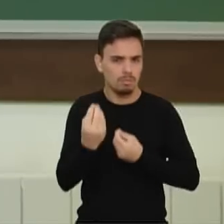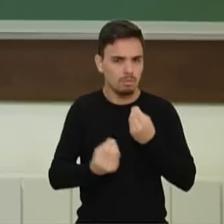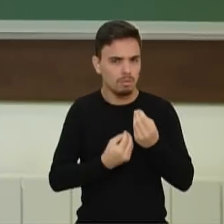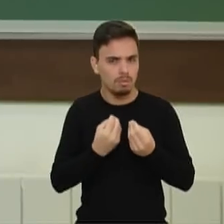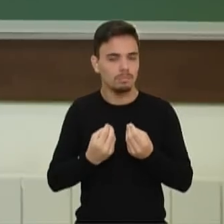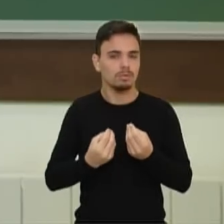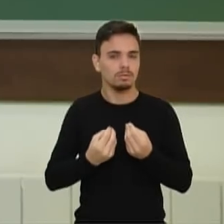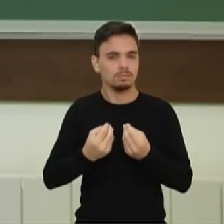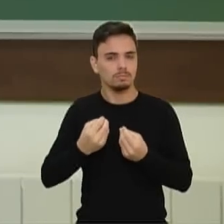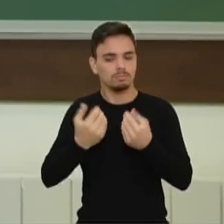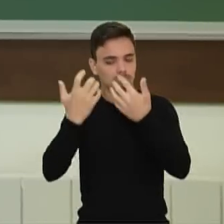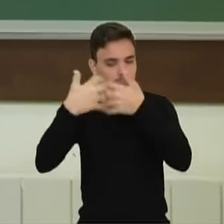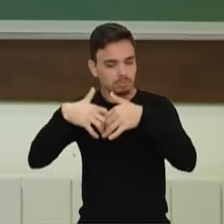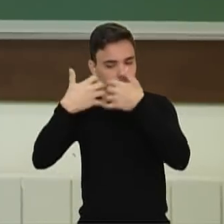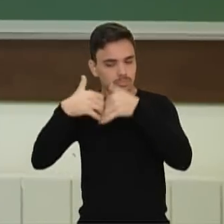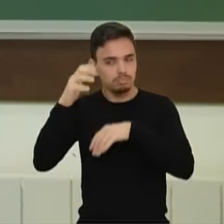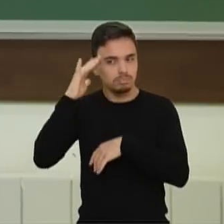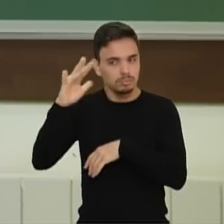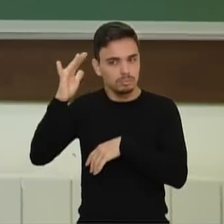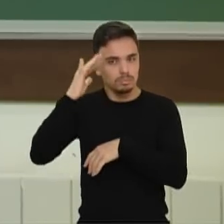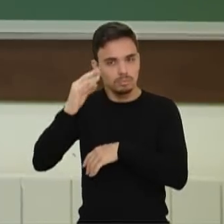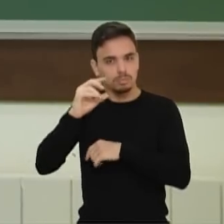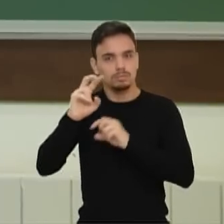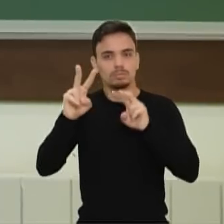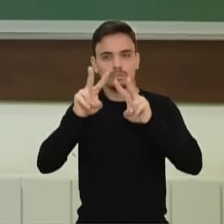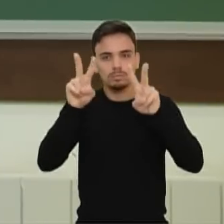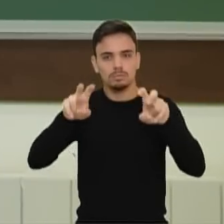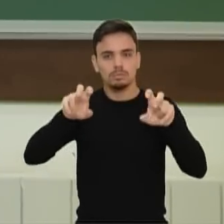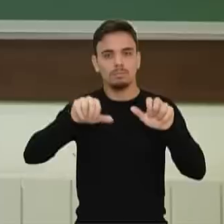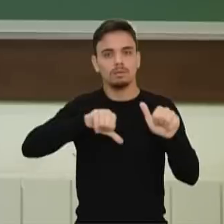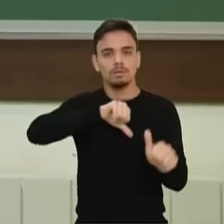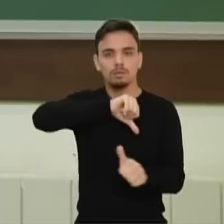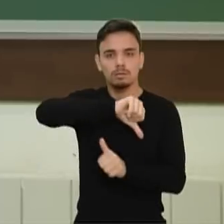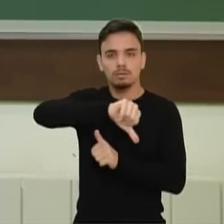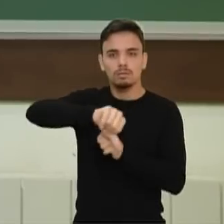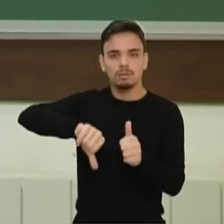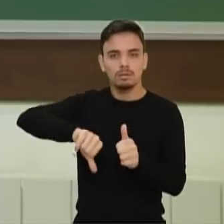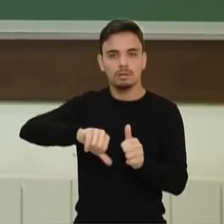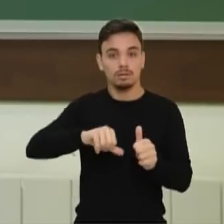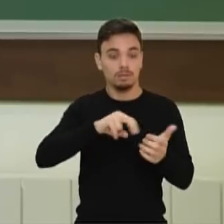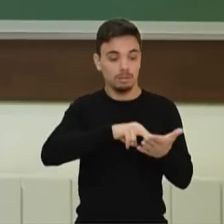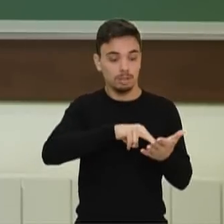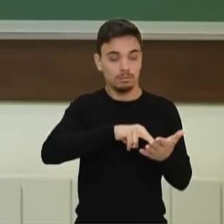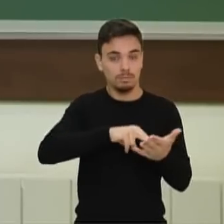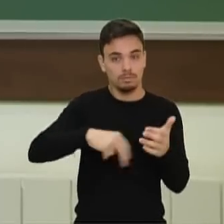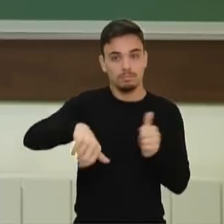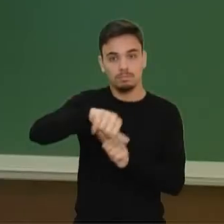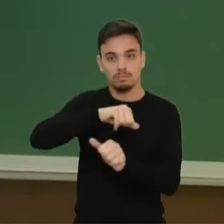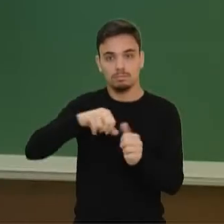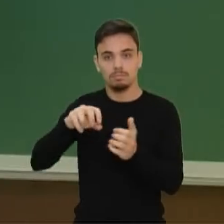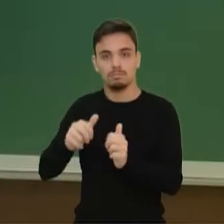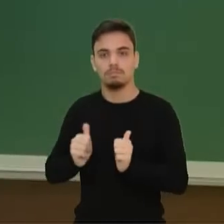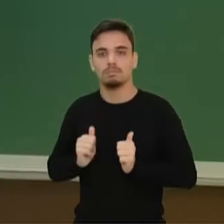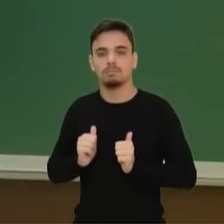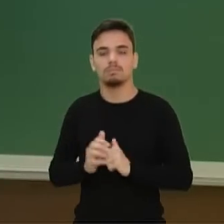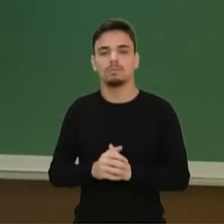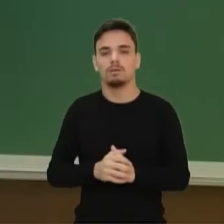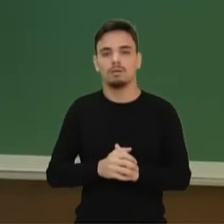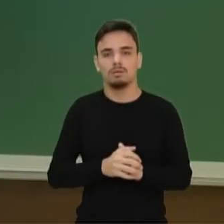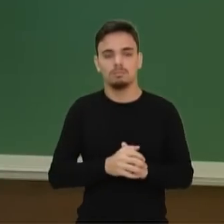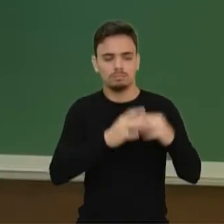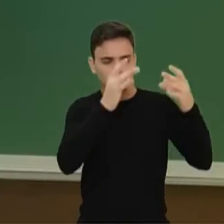conseguem então refletir sobre essa transformação ali da ativa para a passiva? Lá, destaque de